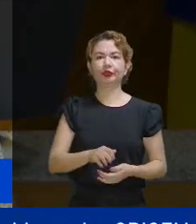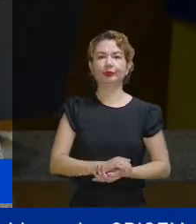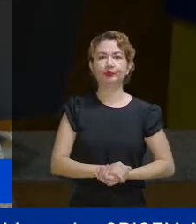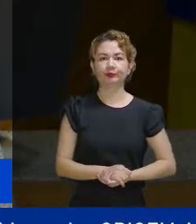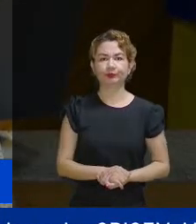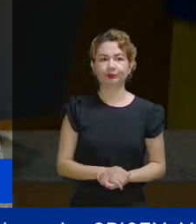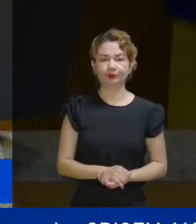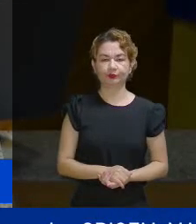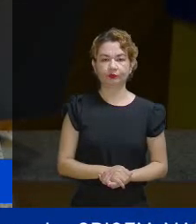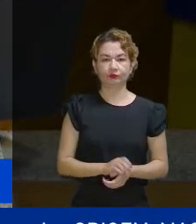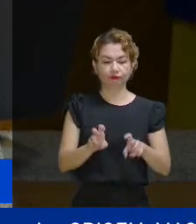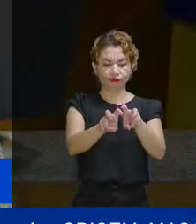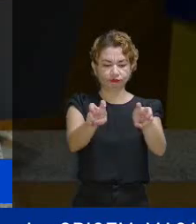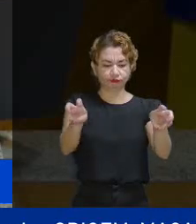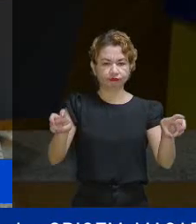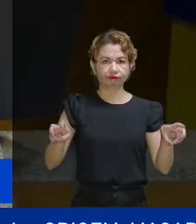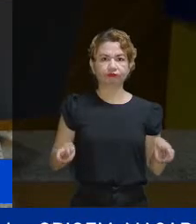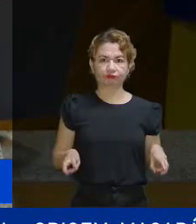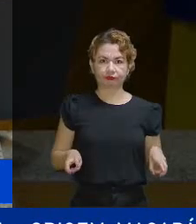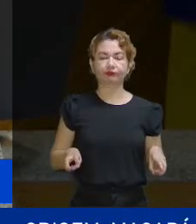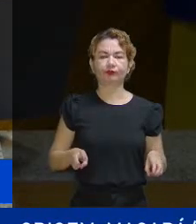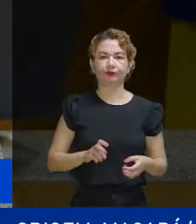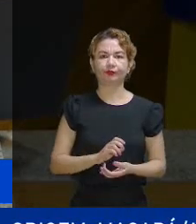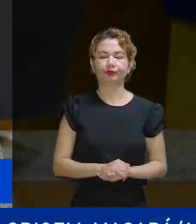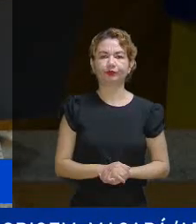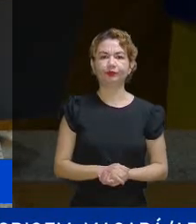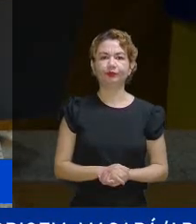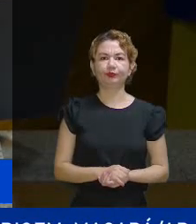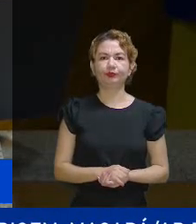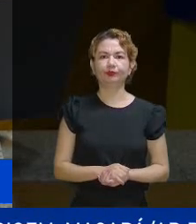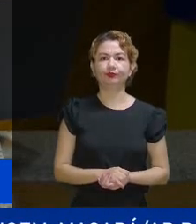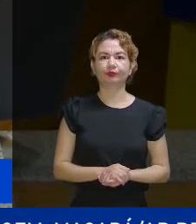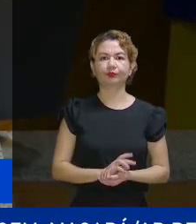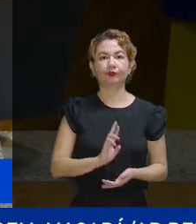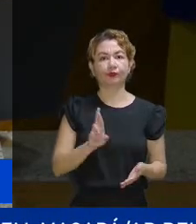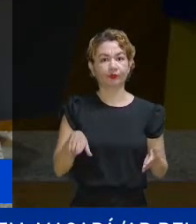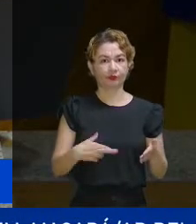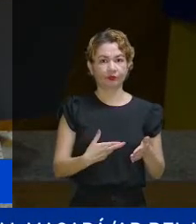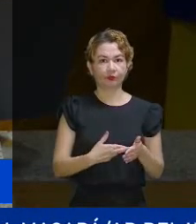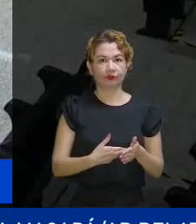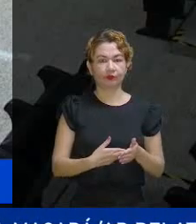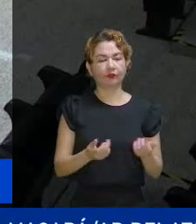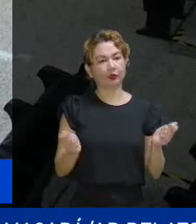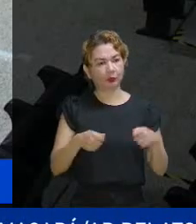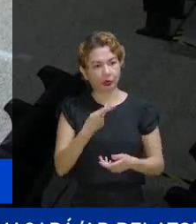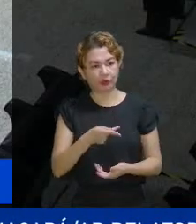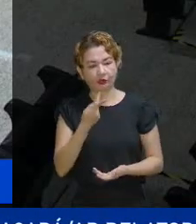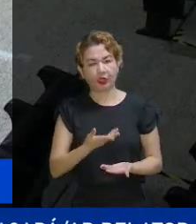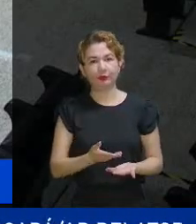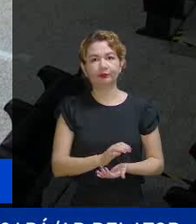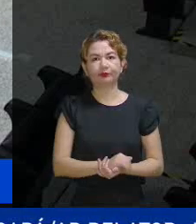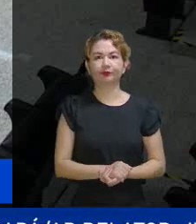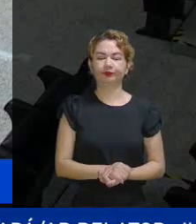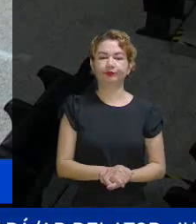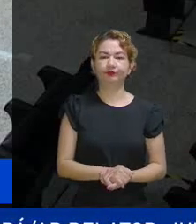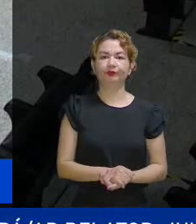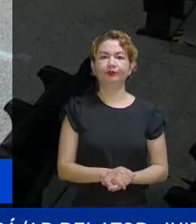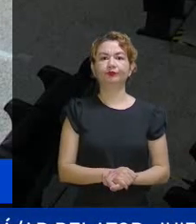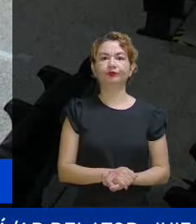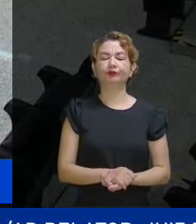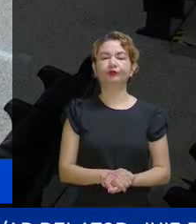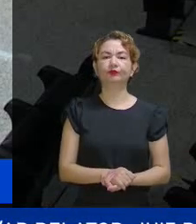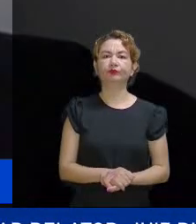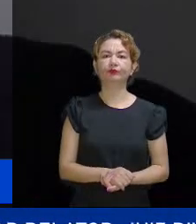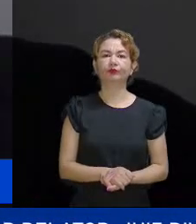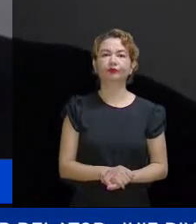Gonçalves, a juíza Tina Souza e o juiz Normandi Souza. O ilustre relator está com a palavra. Imagem